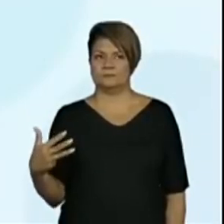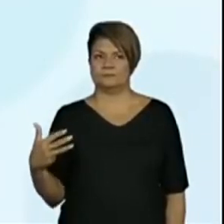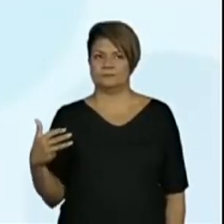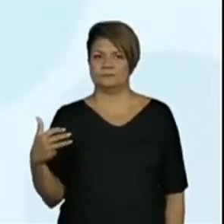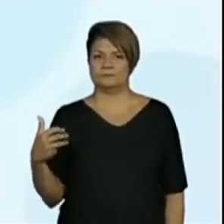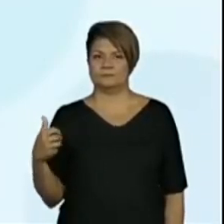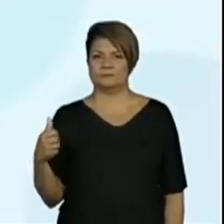14,